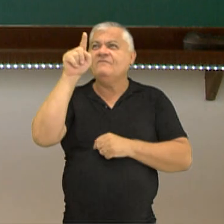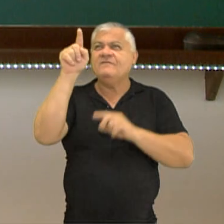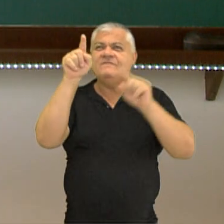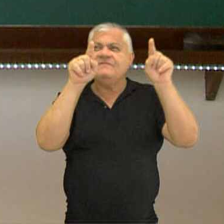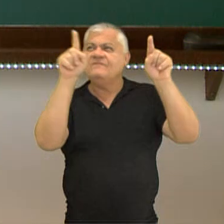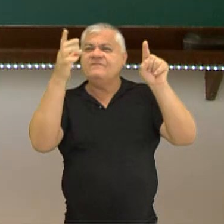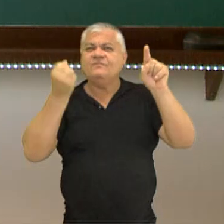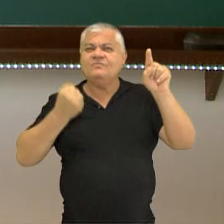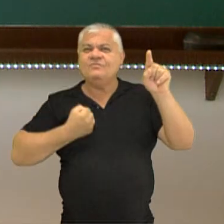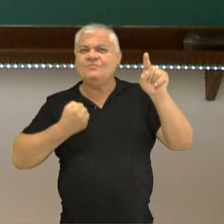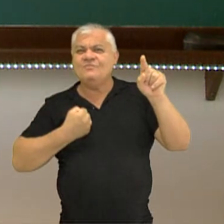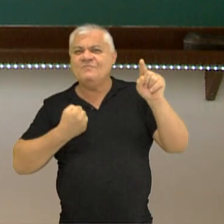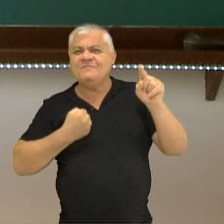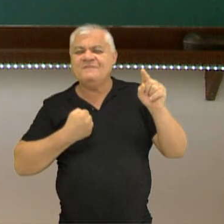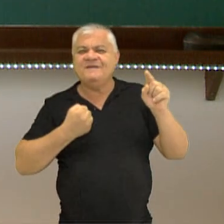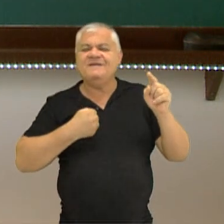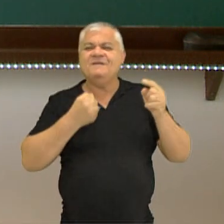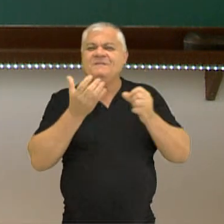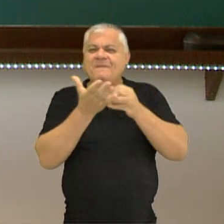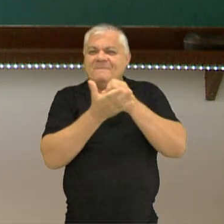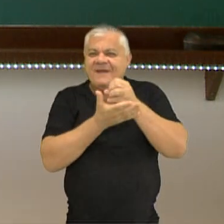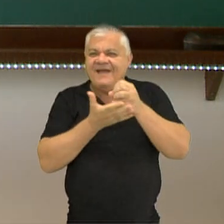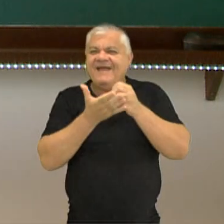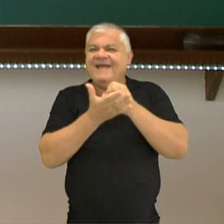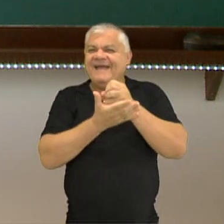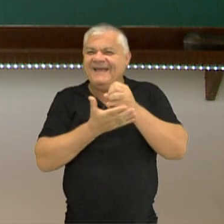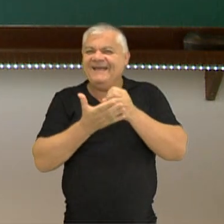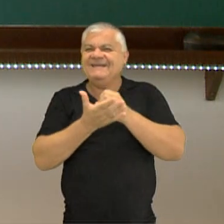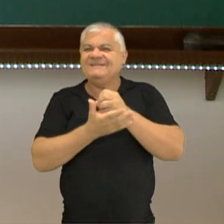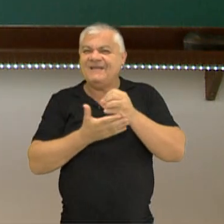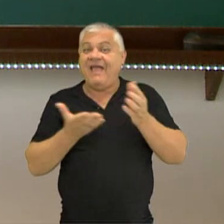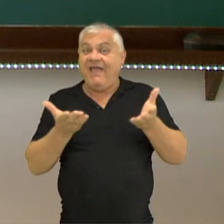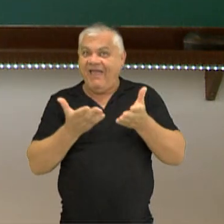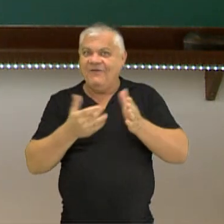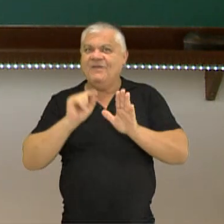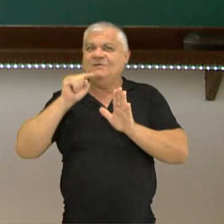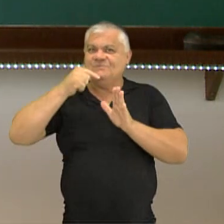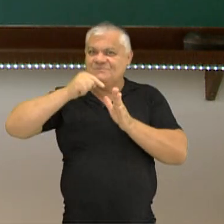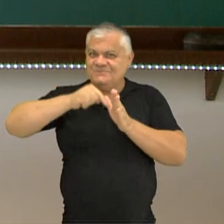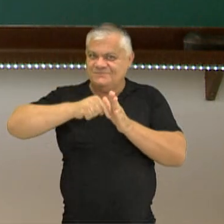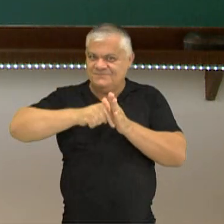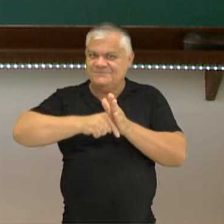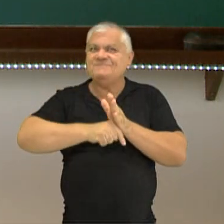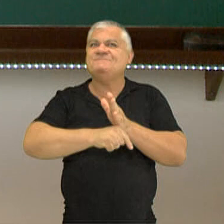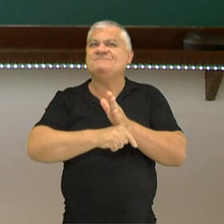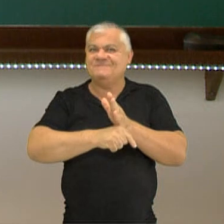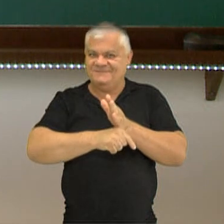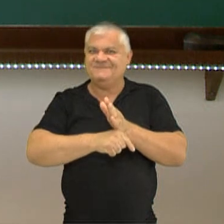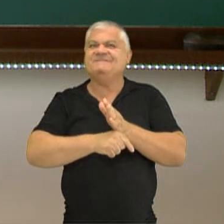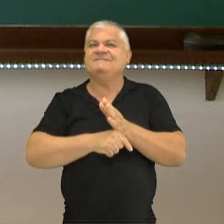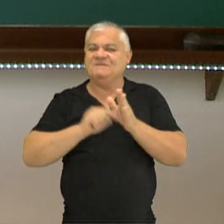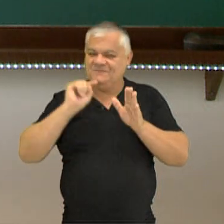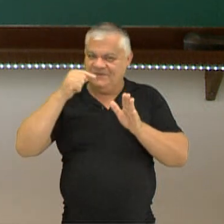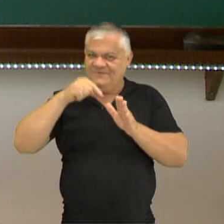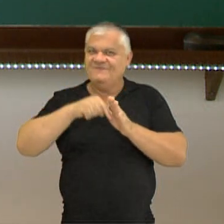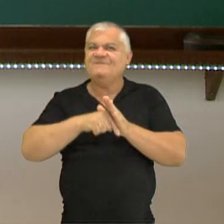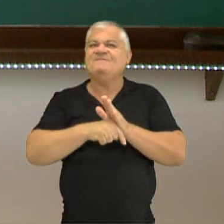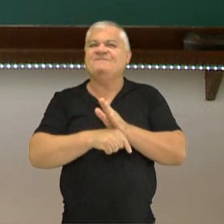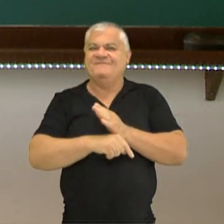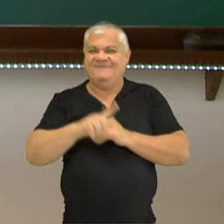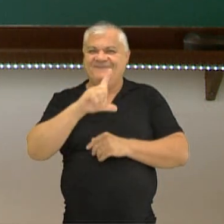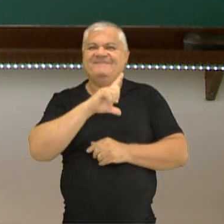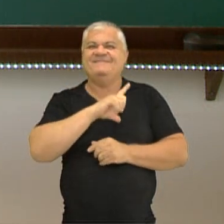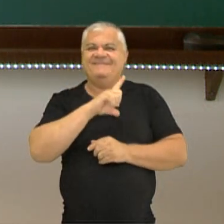estava lá, começando bem básico nos primeiros exercícios envolvendo área. Agora a gente está começando a aprofundar o nível